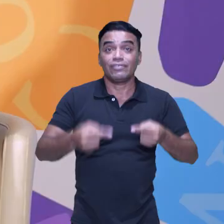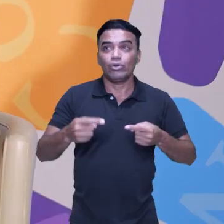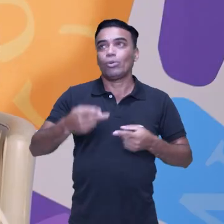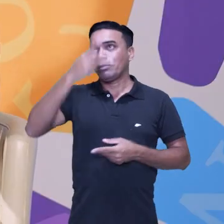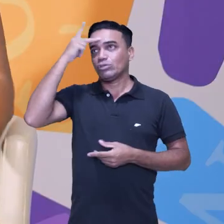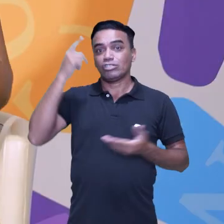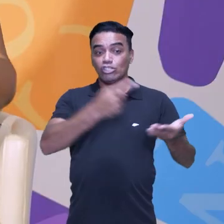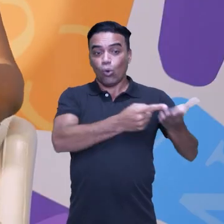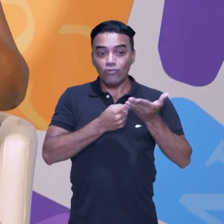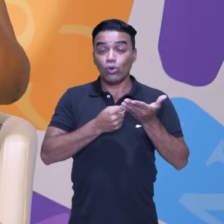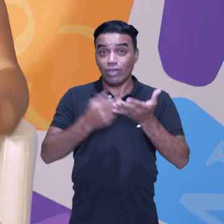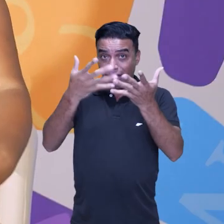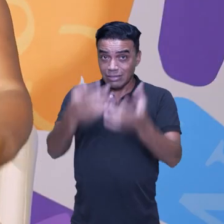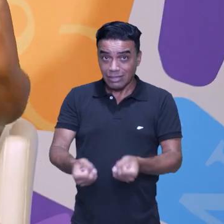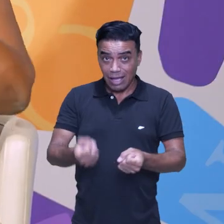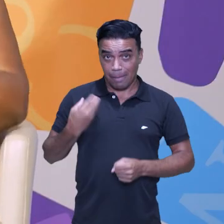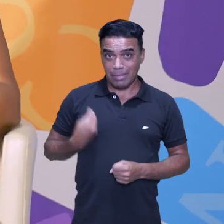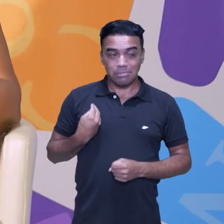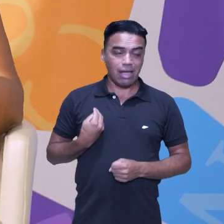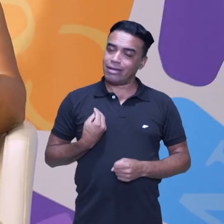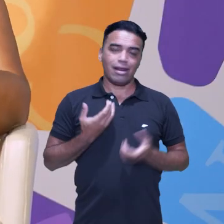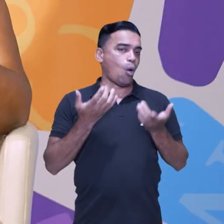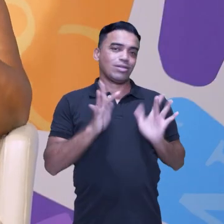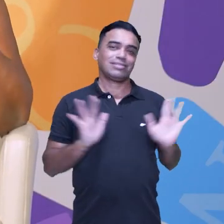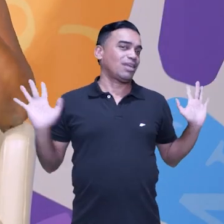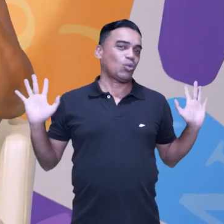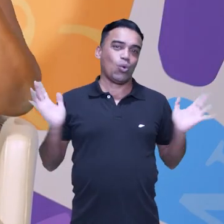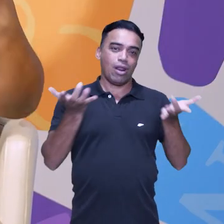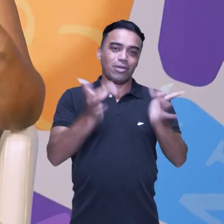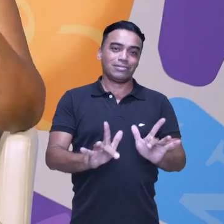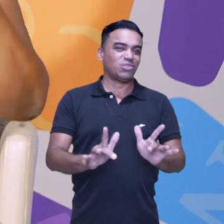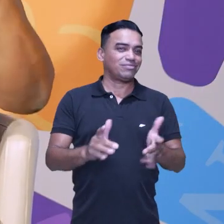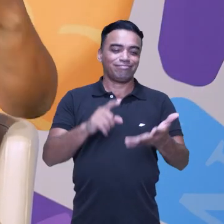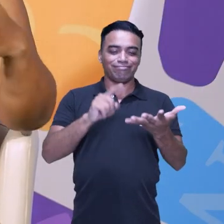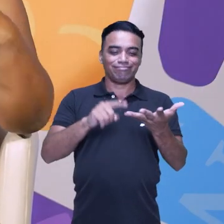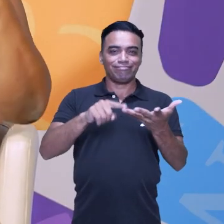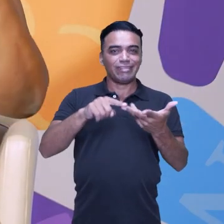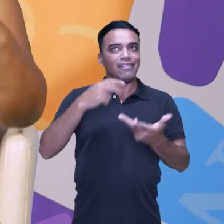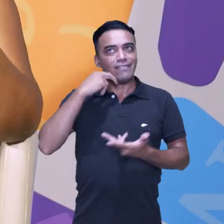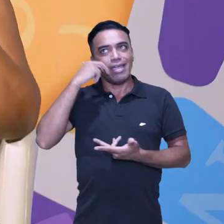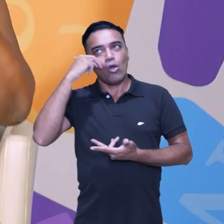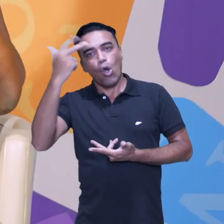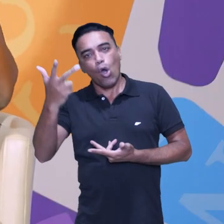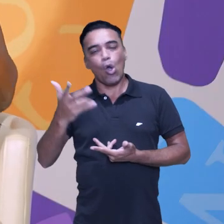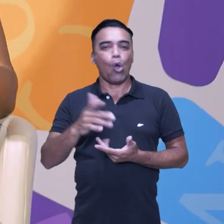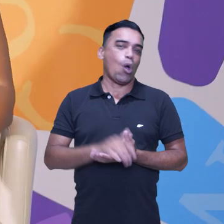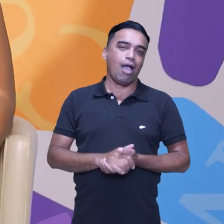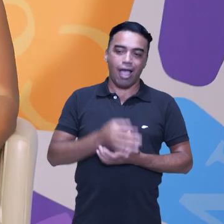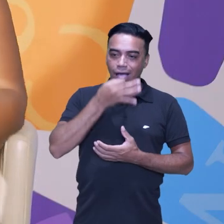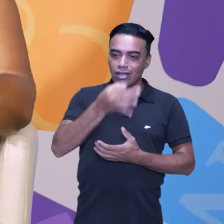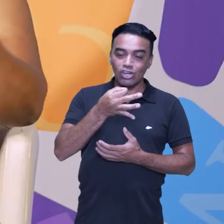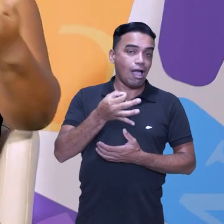gente achou que iria aceitar, que iria participar, não aceitaram, por vários motivos, por vergonha, por timidez, por não achar que